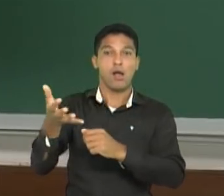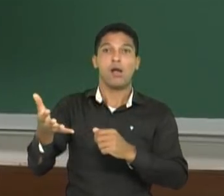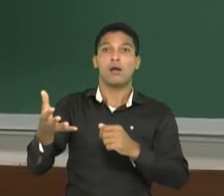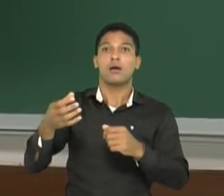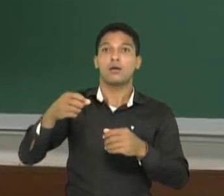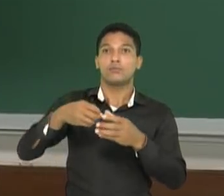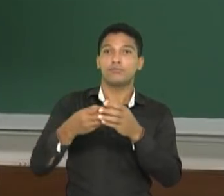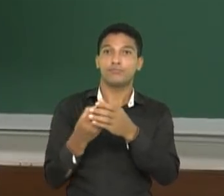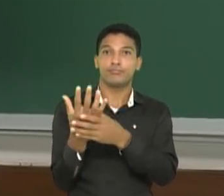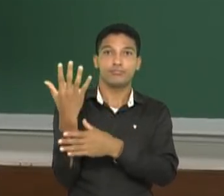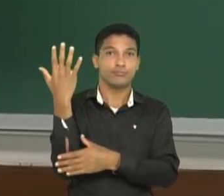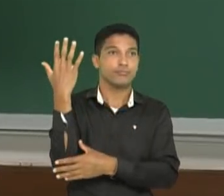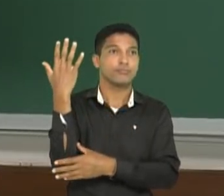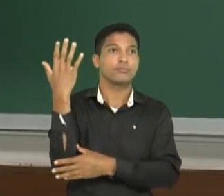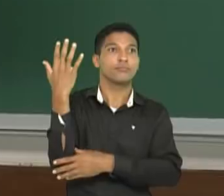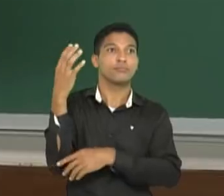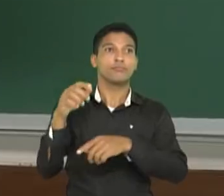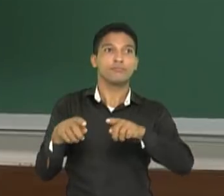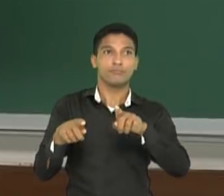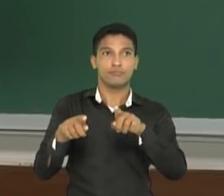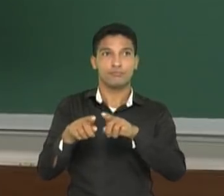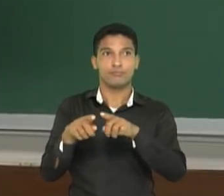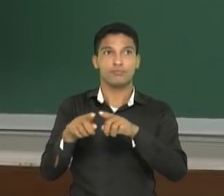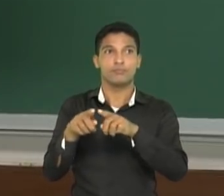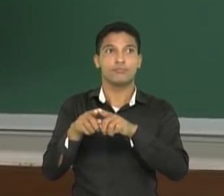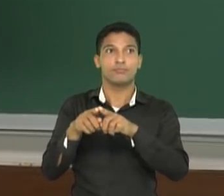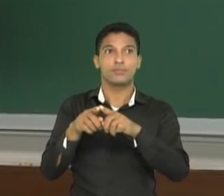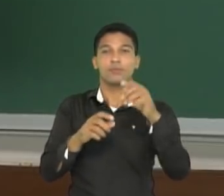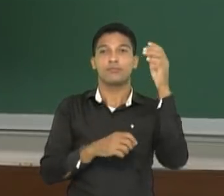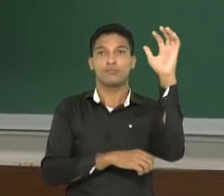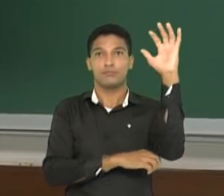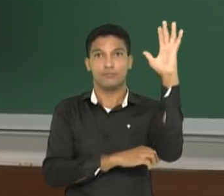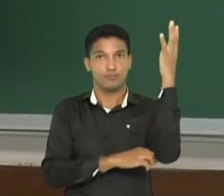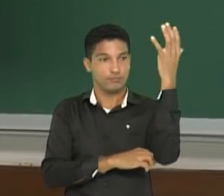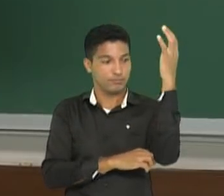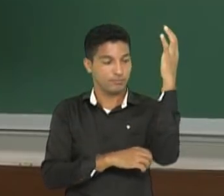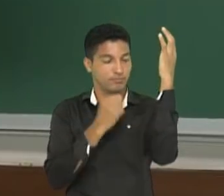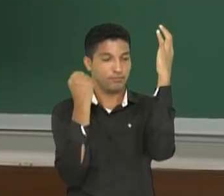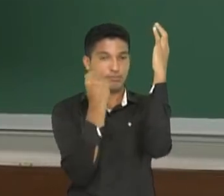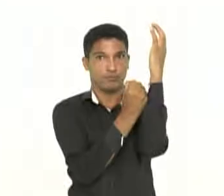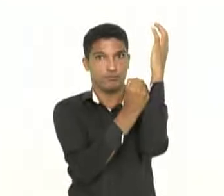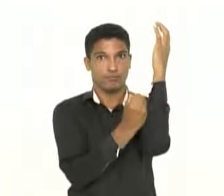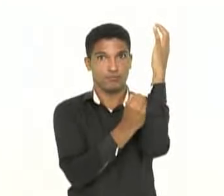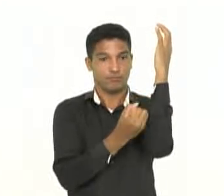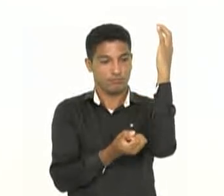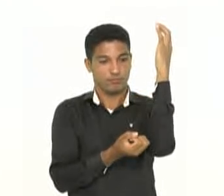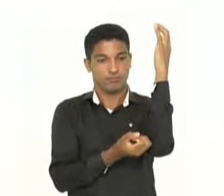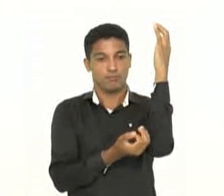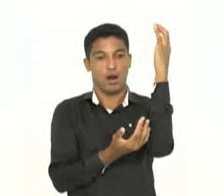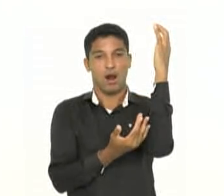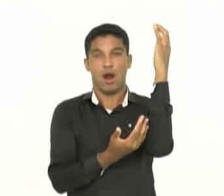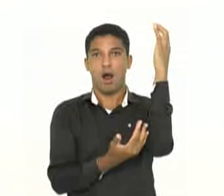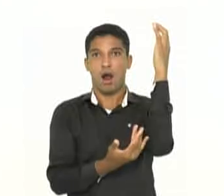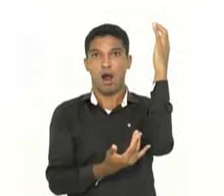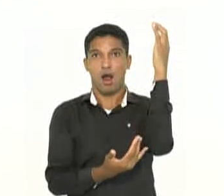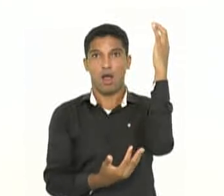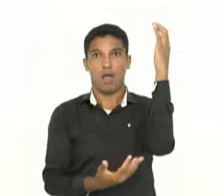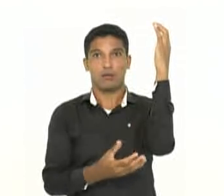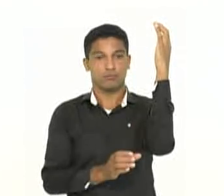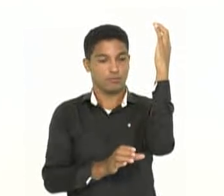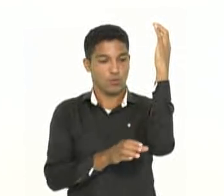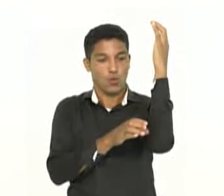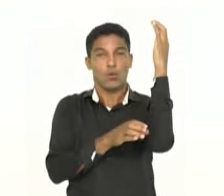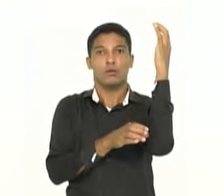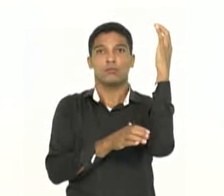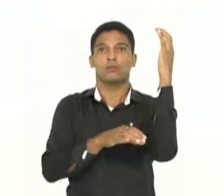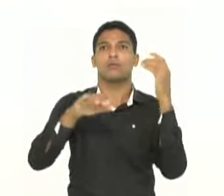são utilizados ali pela população para gerar renda, né? No sertão, a principal atividade é a pecuária, com